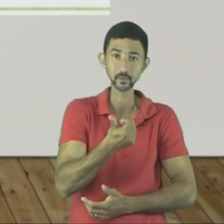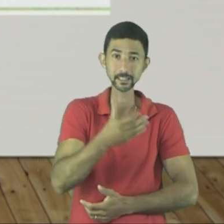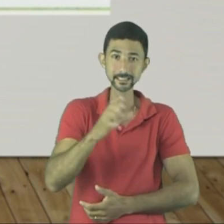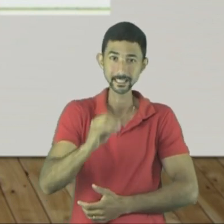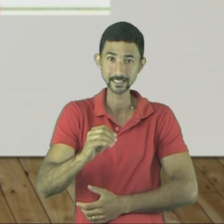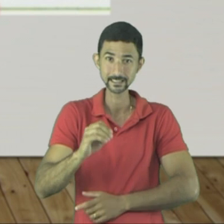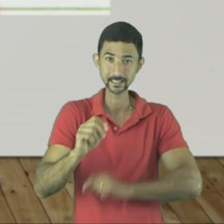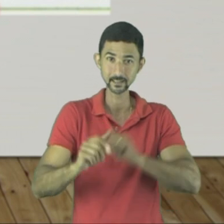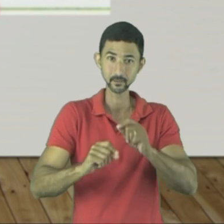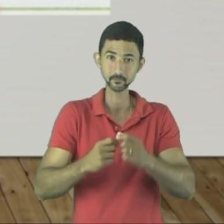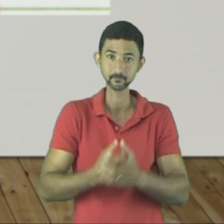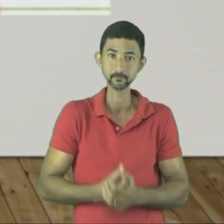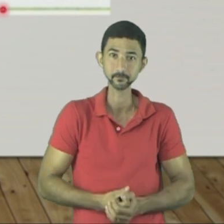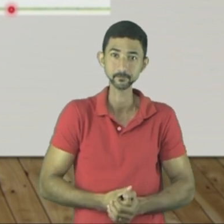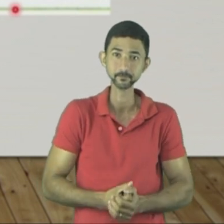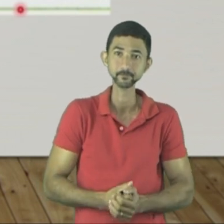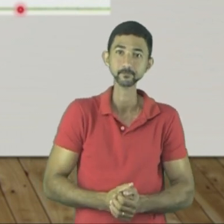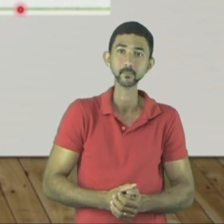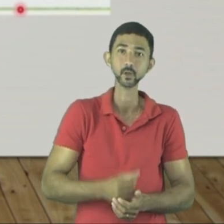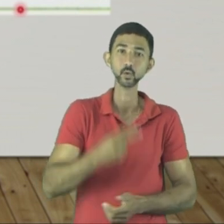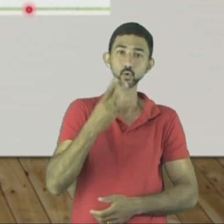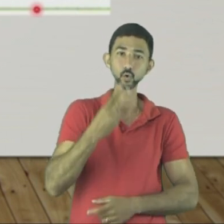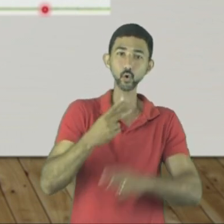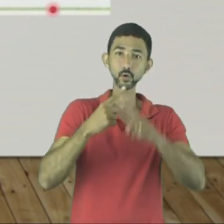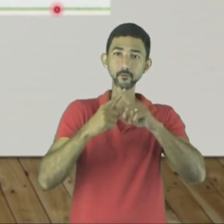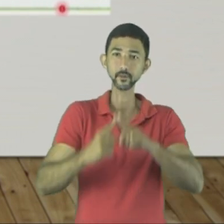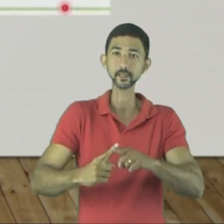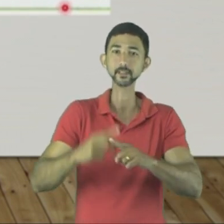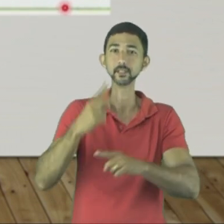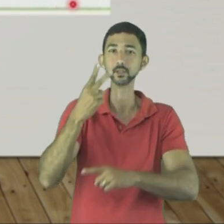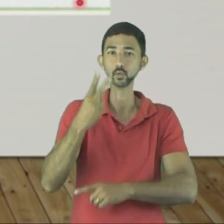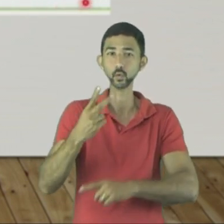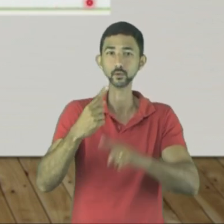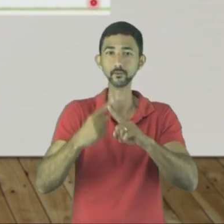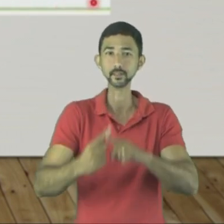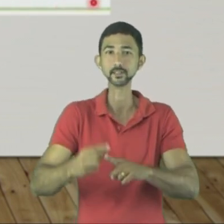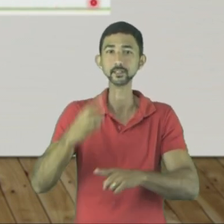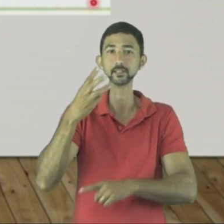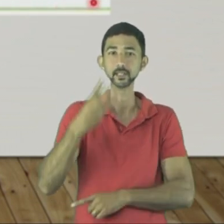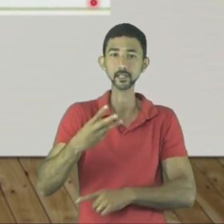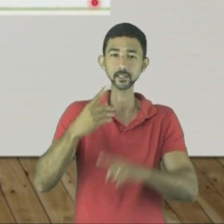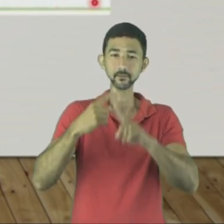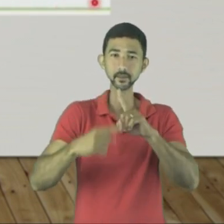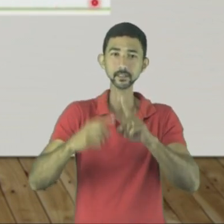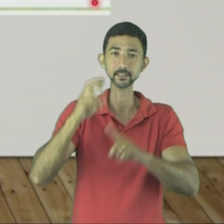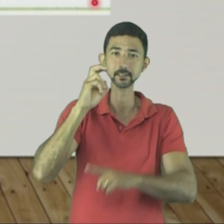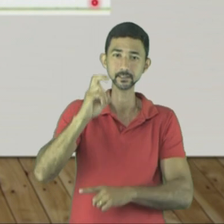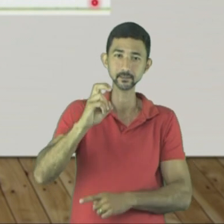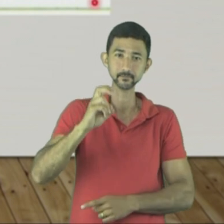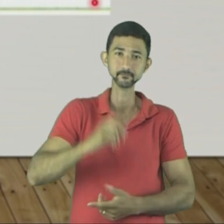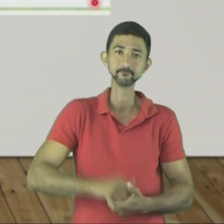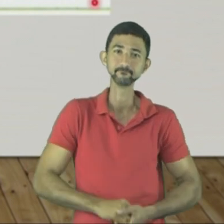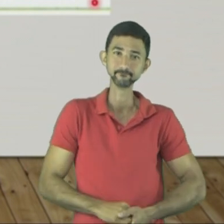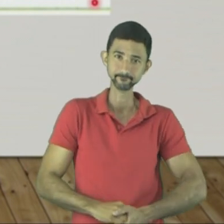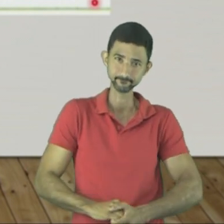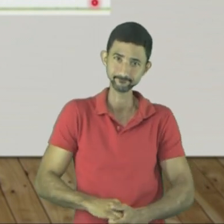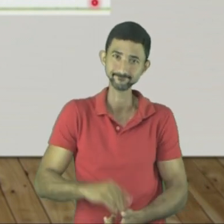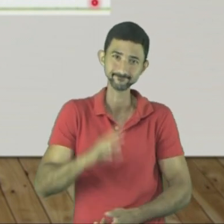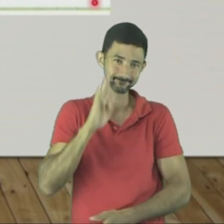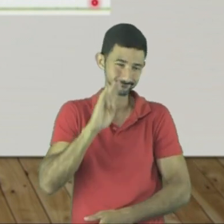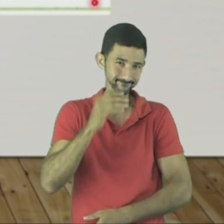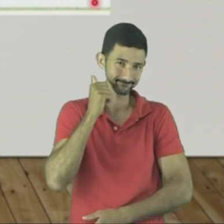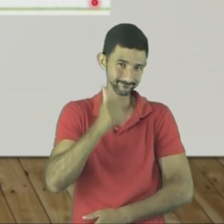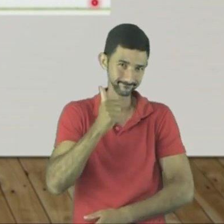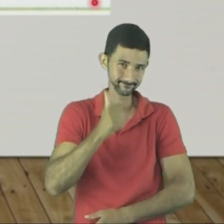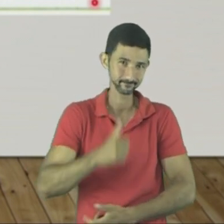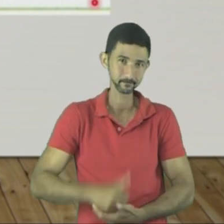60 como o 2 vezes 2 vezes 3 vezes 5. Perfeito,